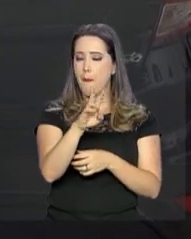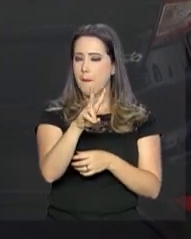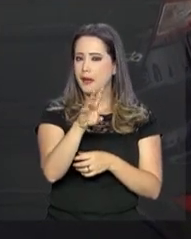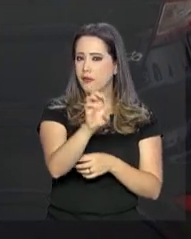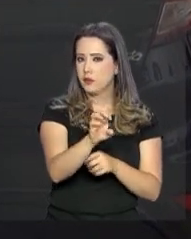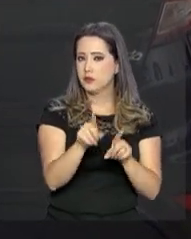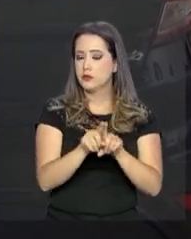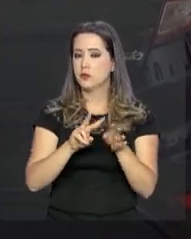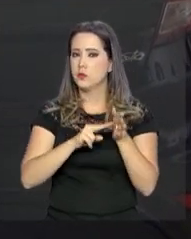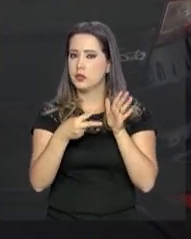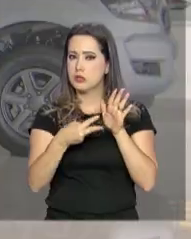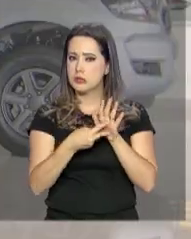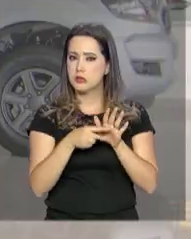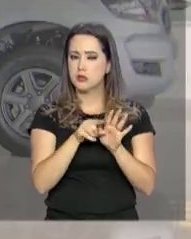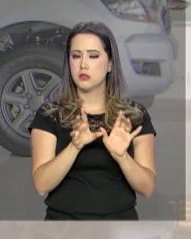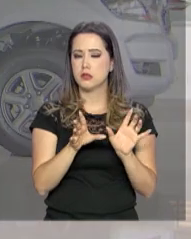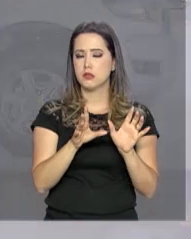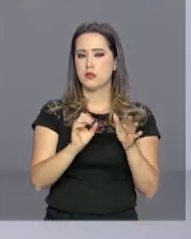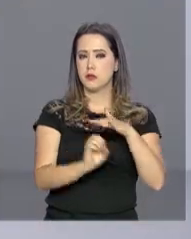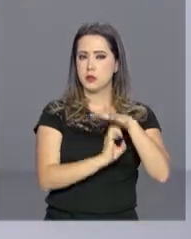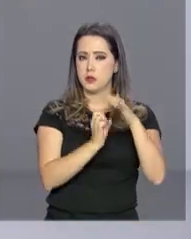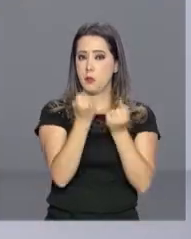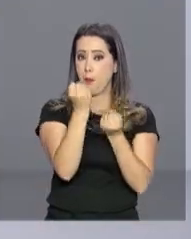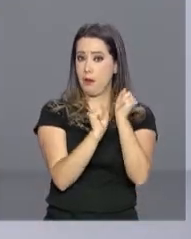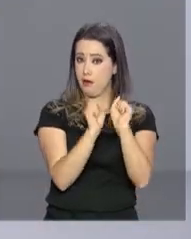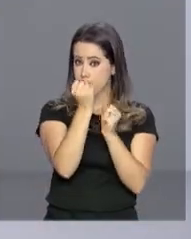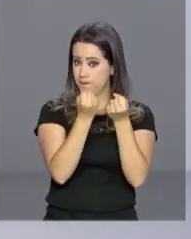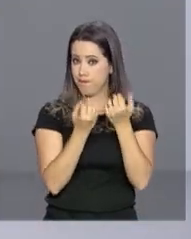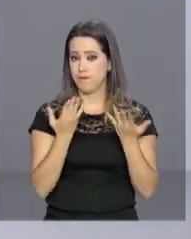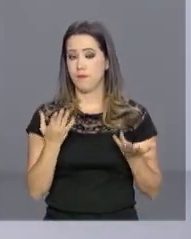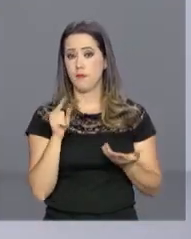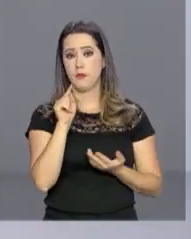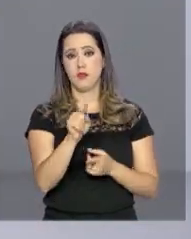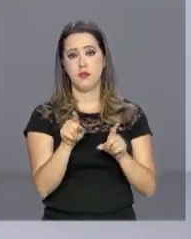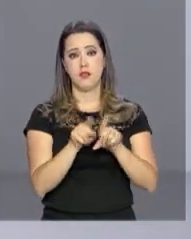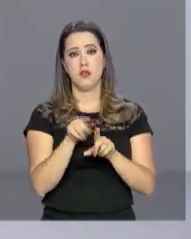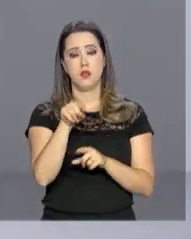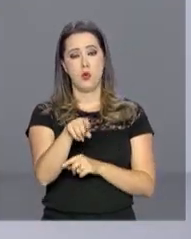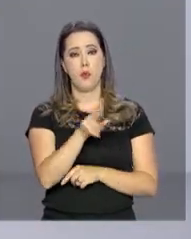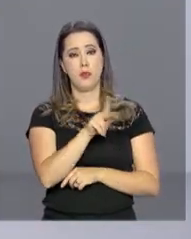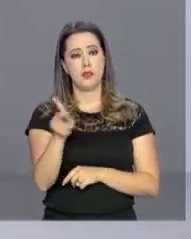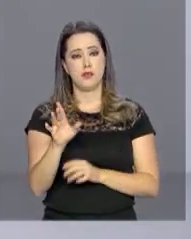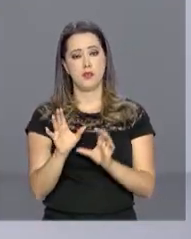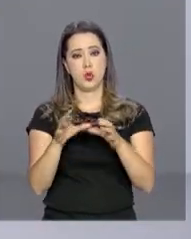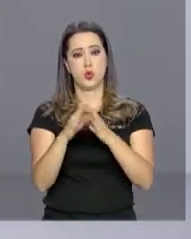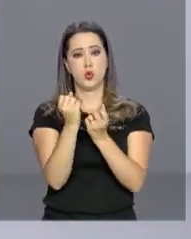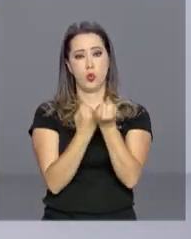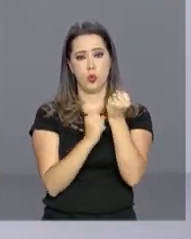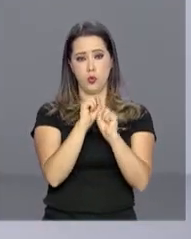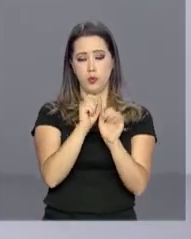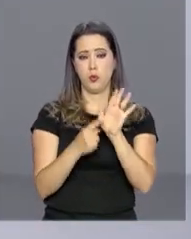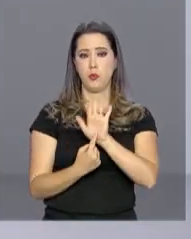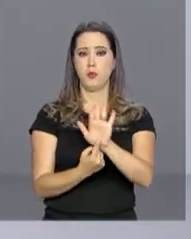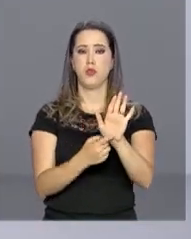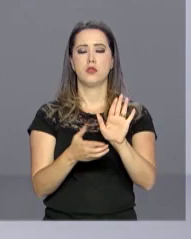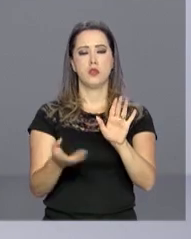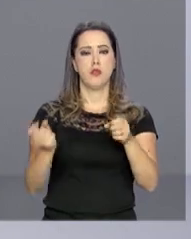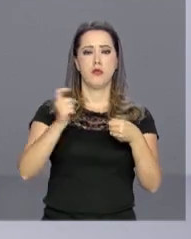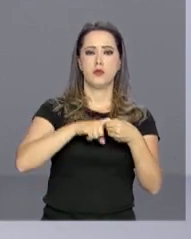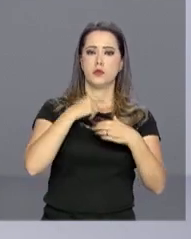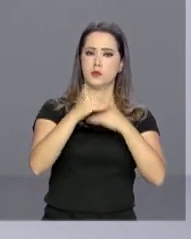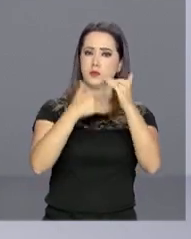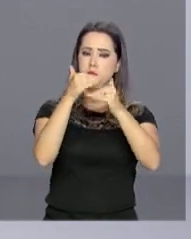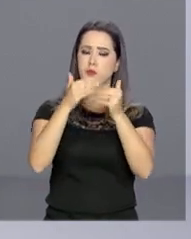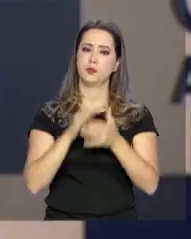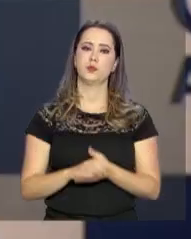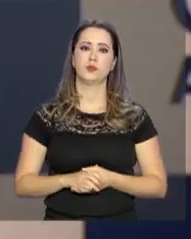Automotores, que representa as montadoras. Para o presidente da Anfavé, Antônio Begali, os resultados mostram o reaquecimento do